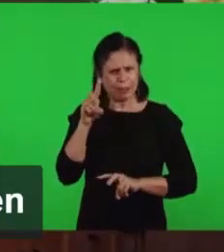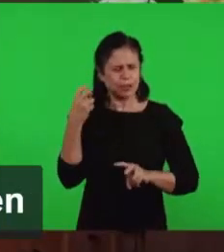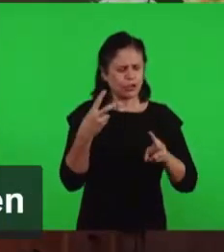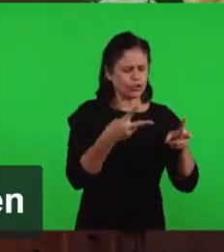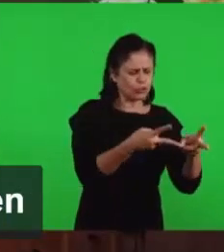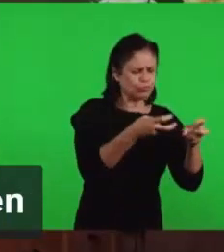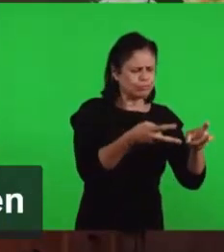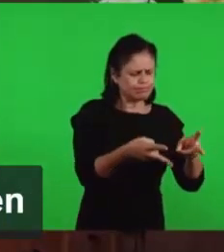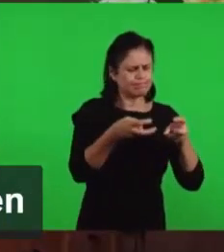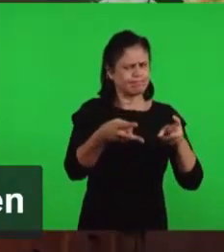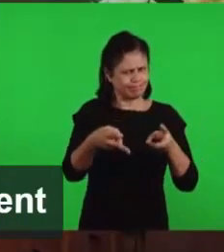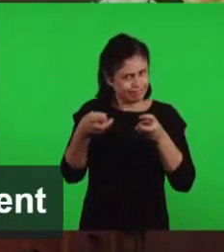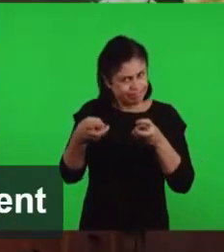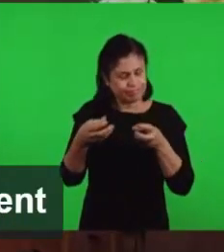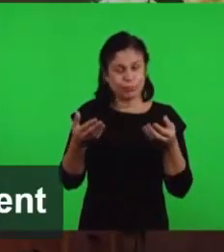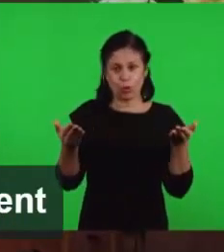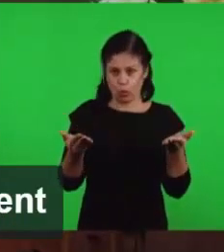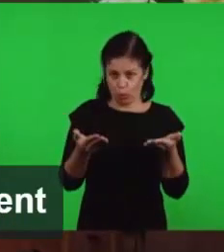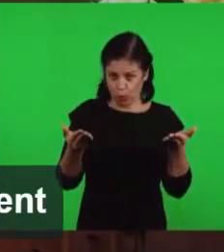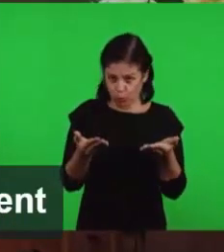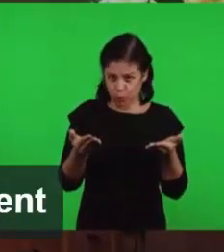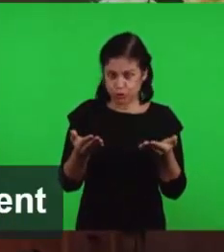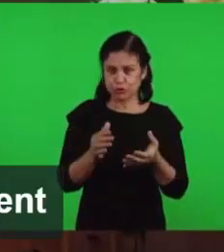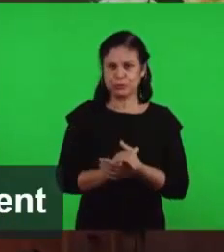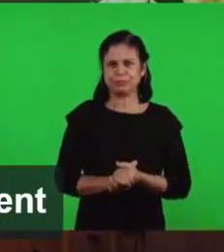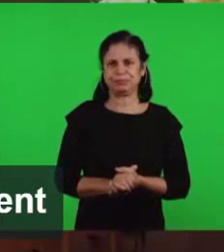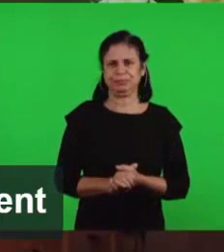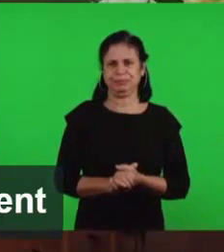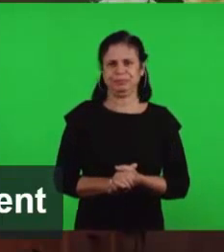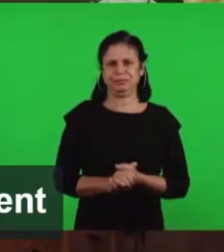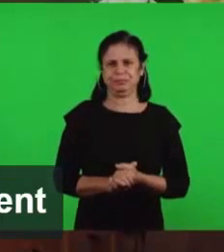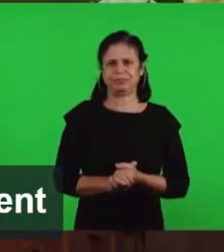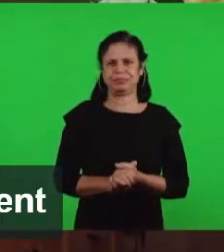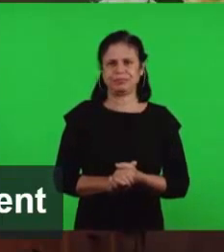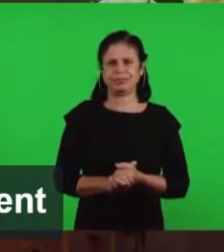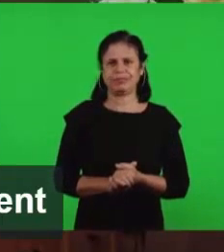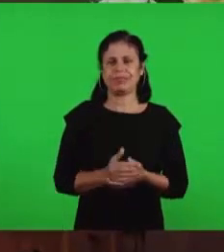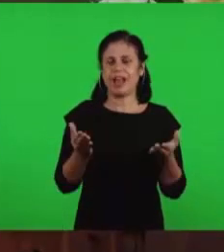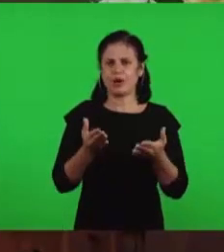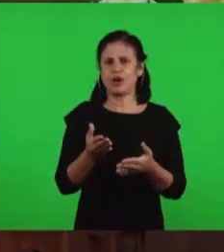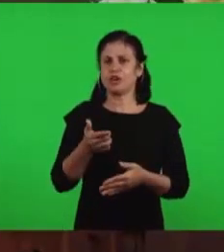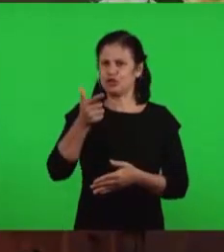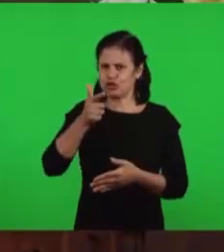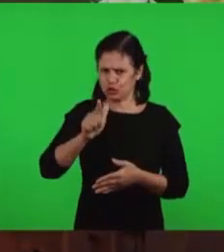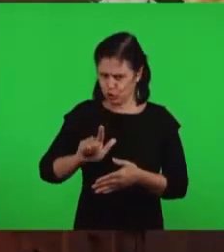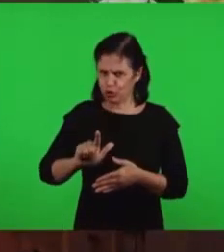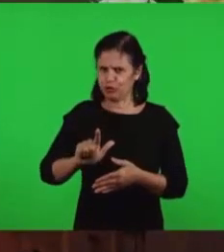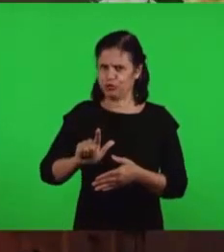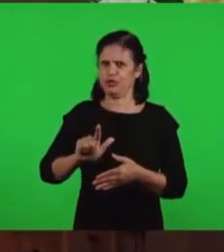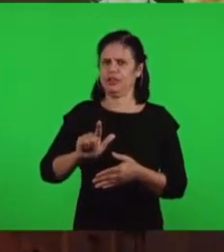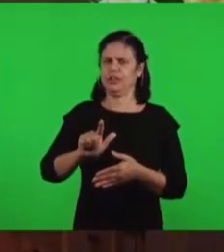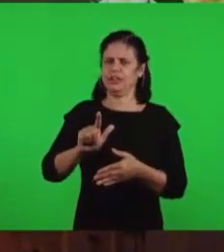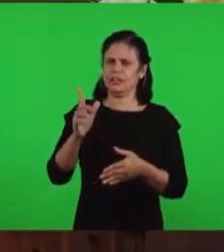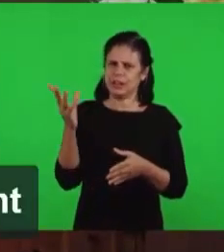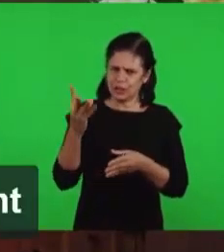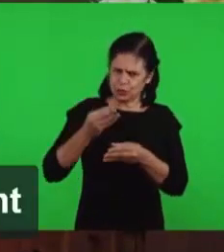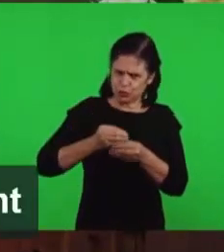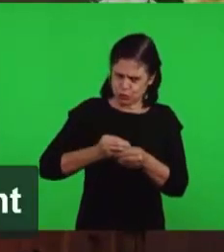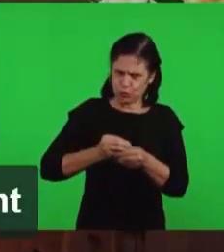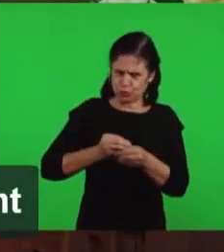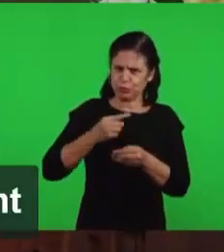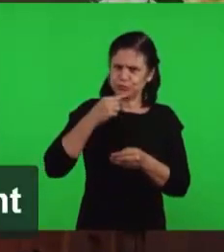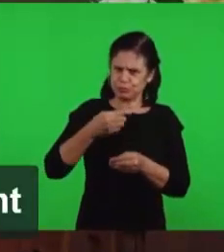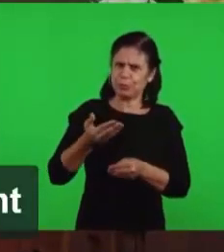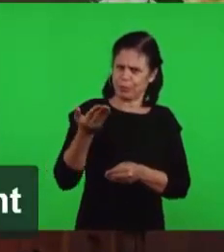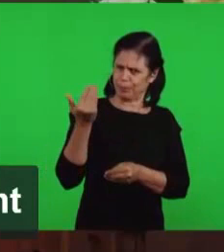foi colocada ali para os irmãos e hoje nós teríamos até um pequeno reforço a esta primeira parte da nossa escola Bíblica da